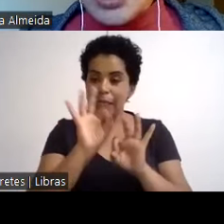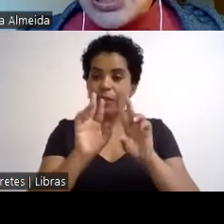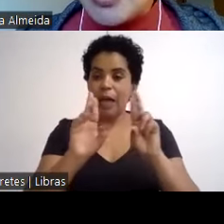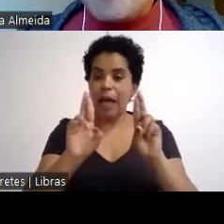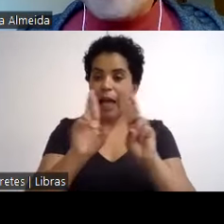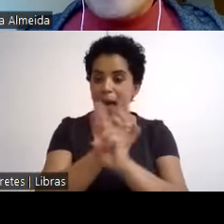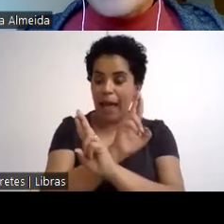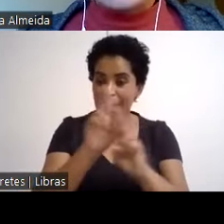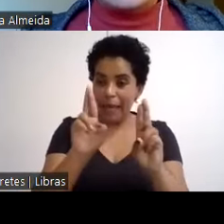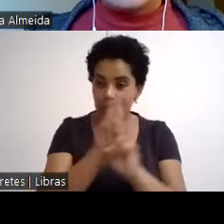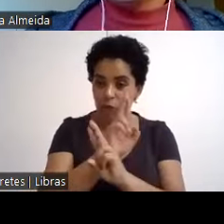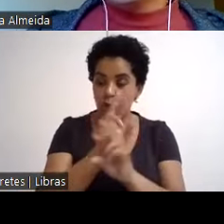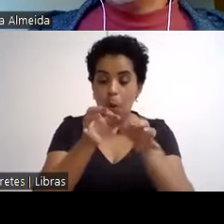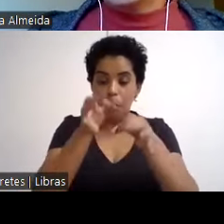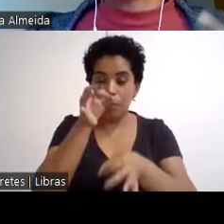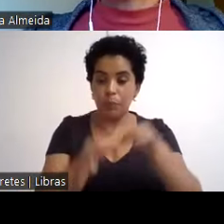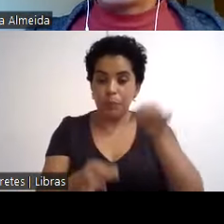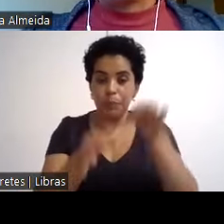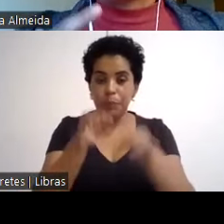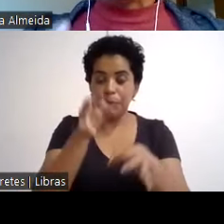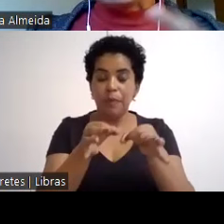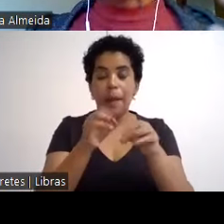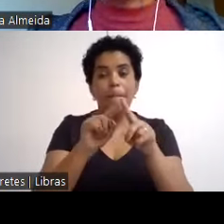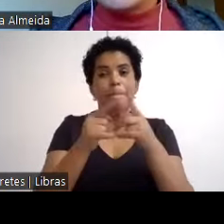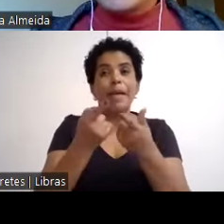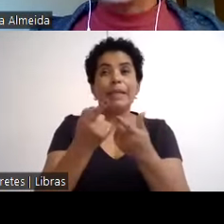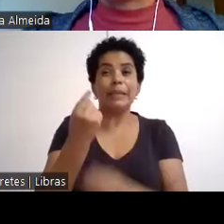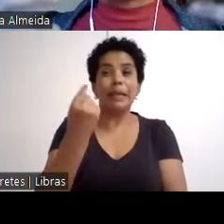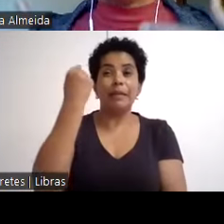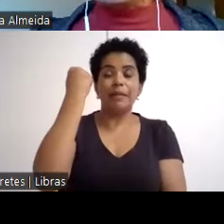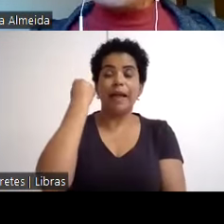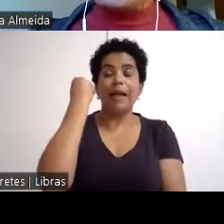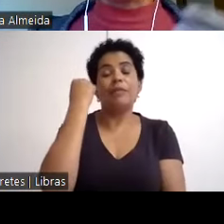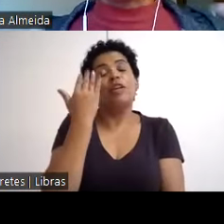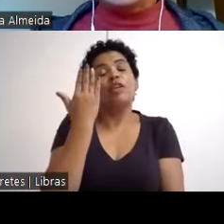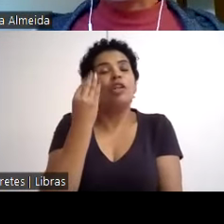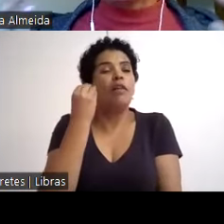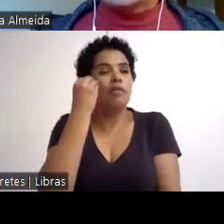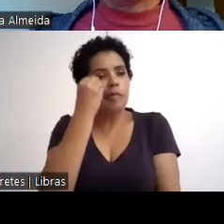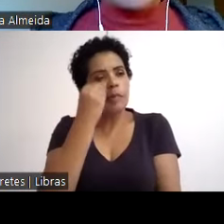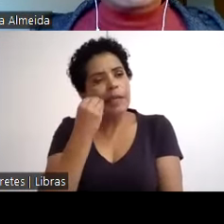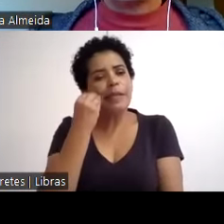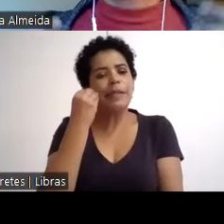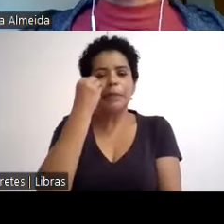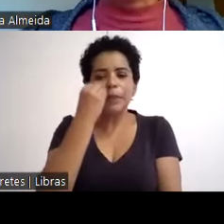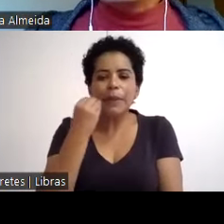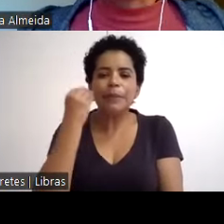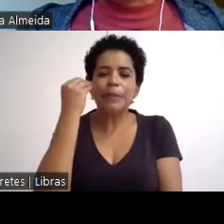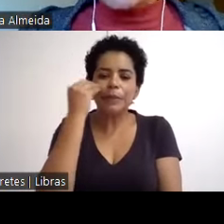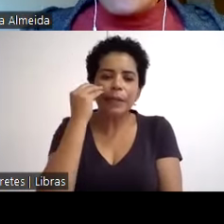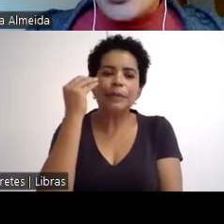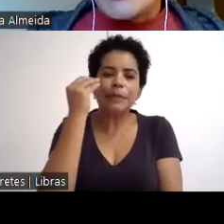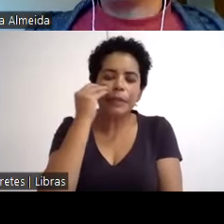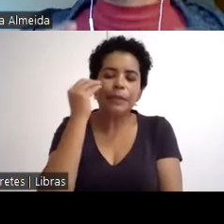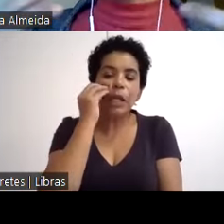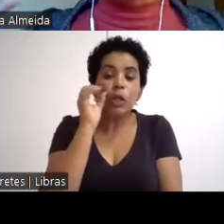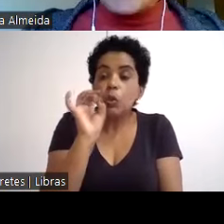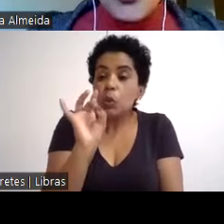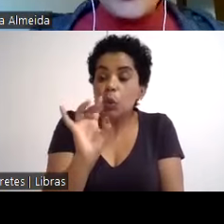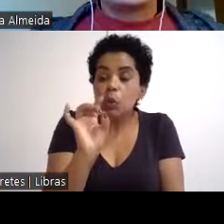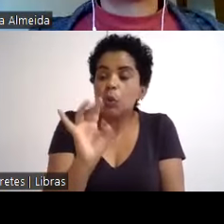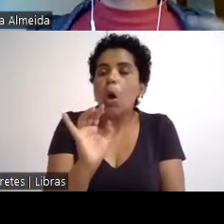personalidade jurídica. Até então, a gente estava experimentando, trabalhando junto, entendendo, tá, para onde é que a gente quer ir?